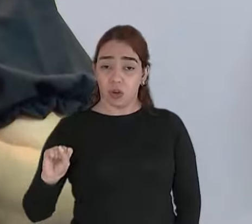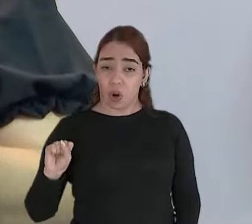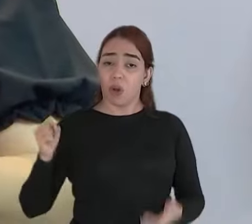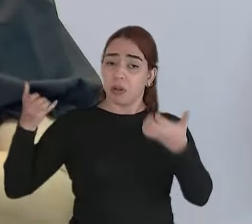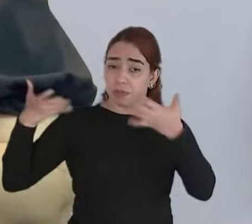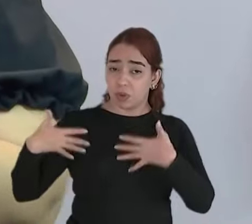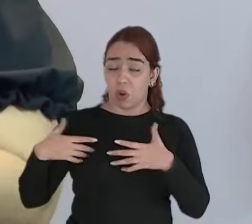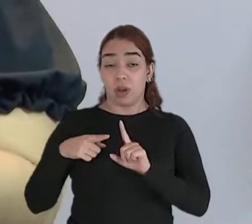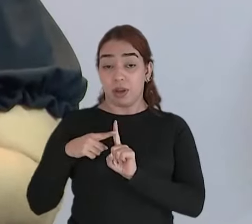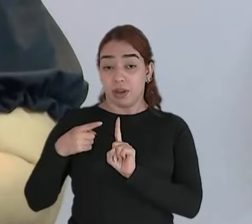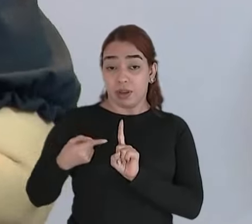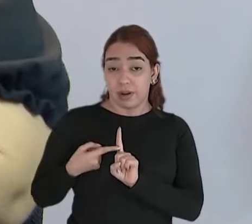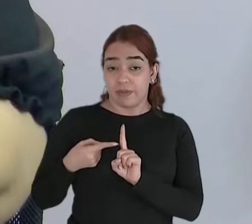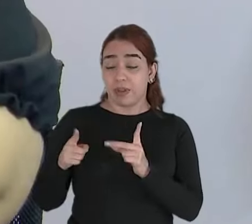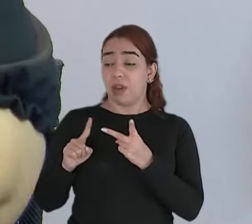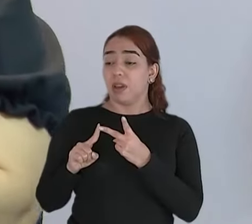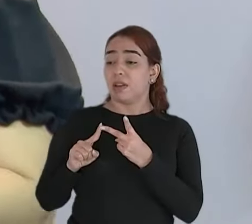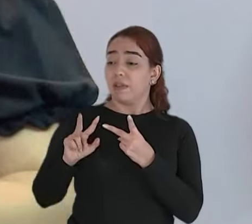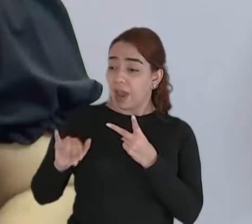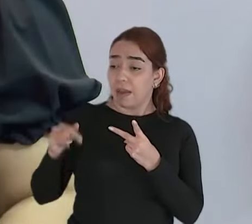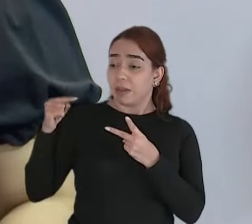que engravida vai acontecer.